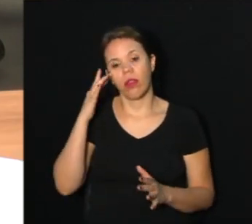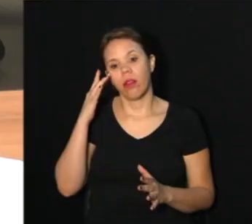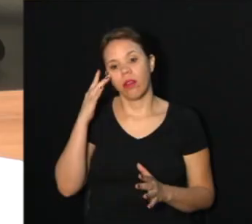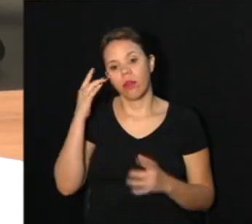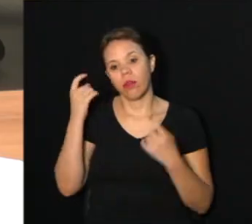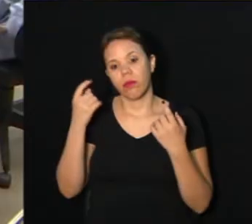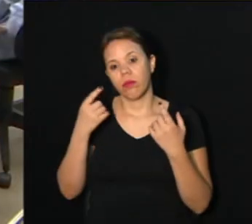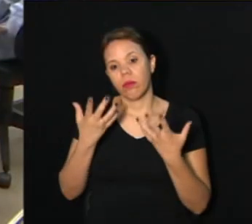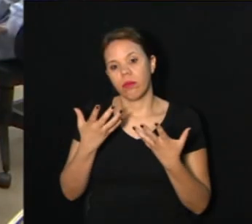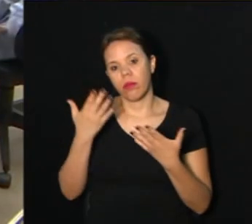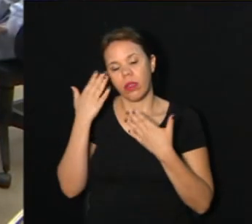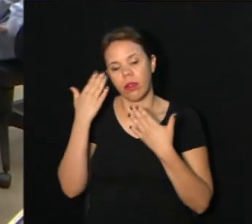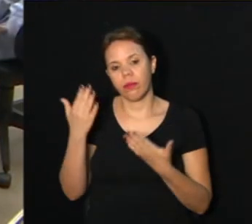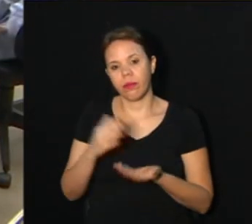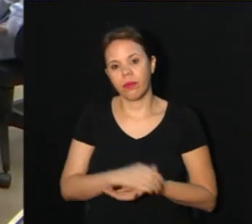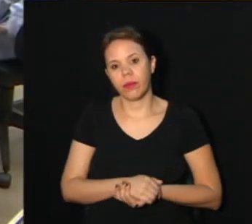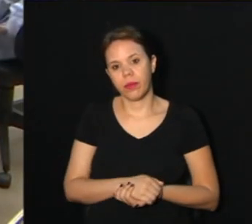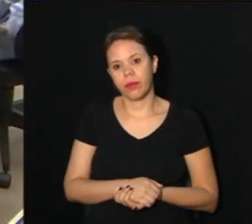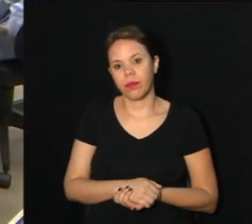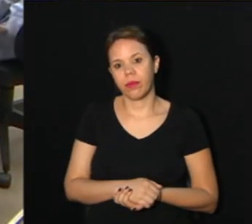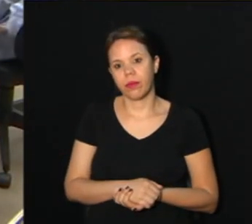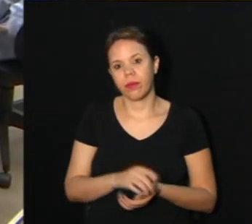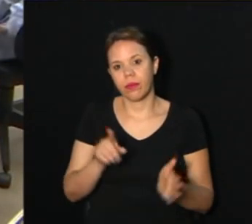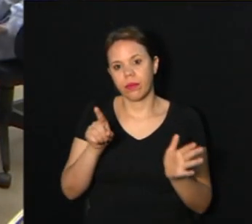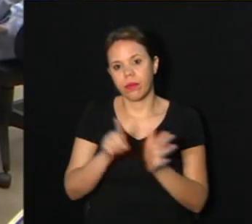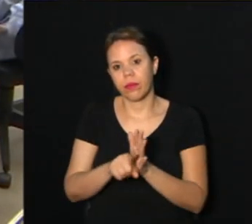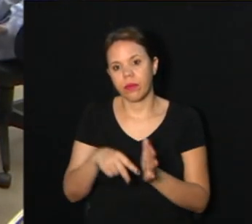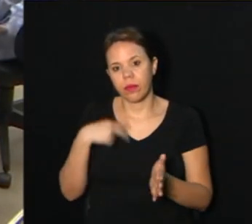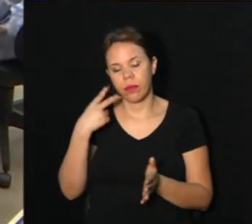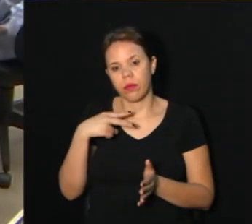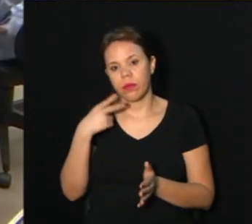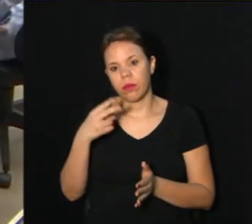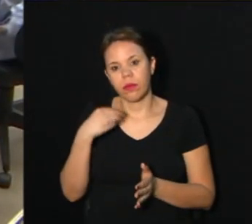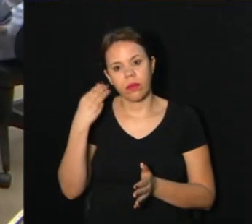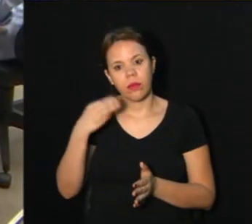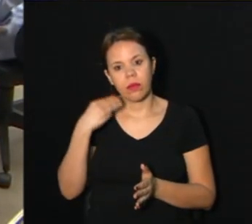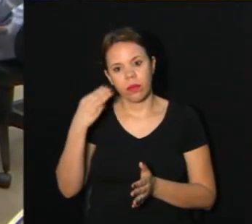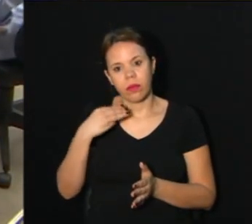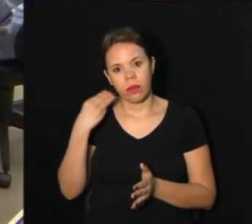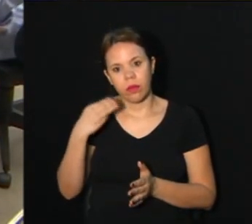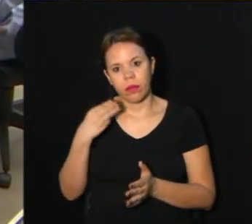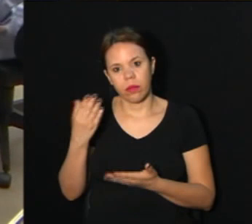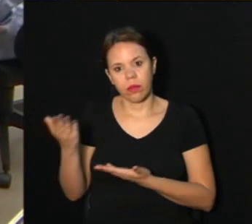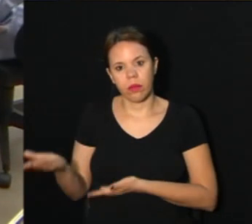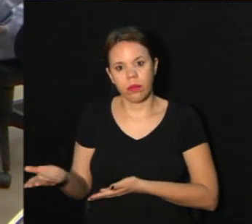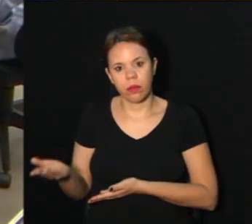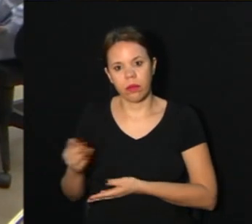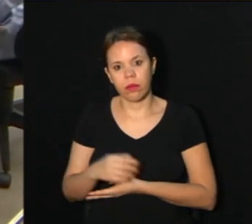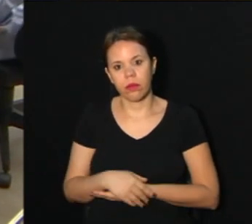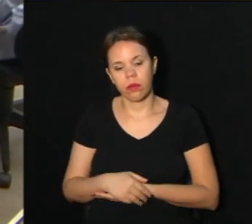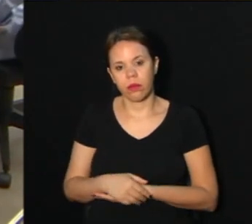atenção. Obrigado. Eu pergunto ao vereador Marcos Bernardelli.